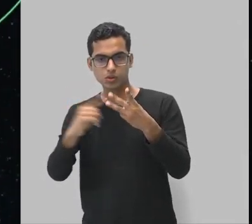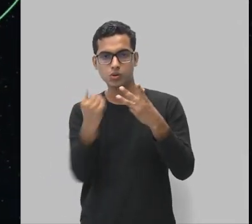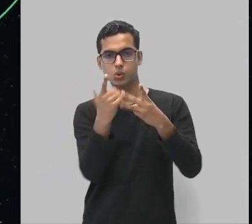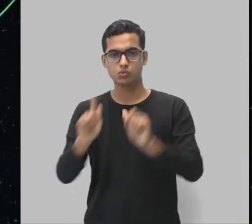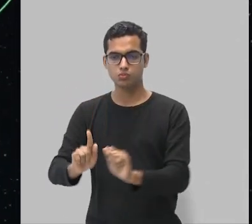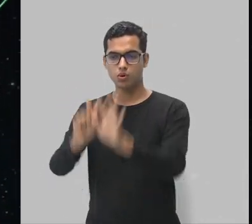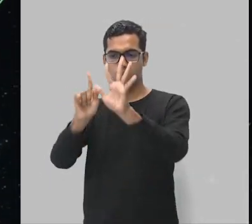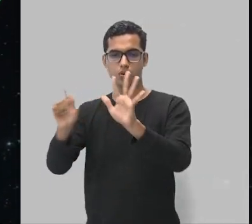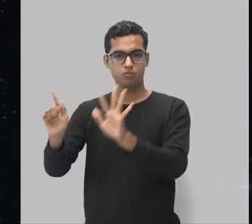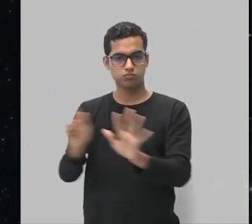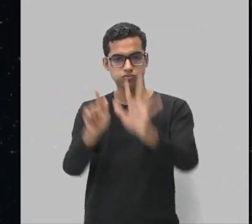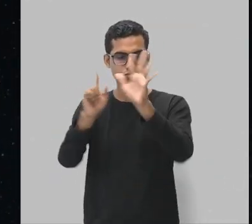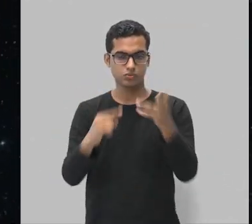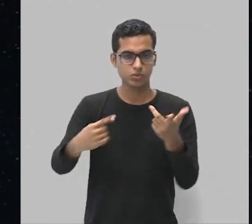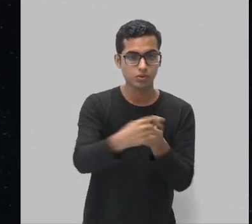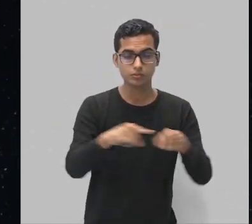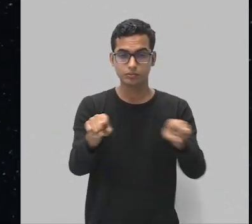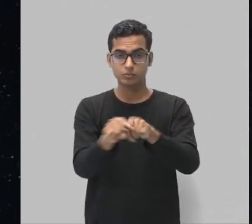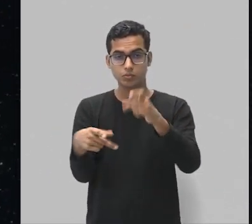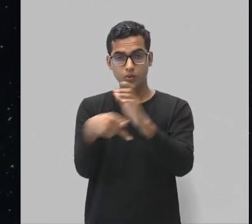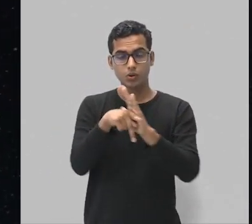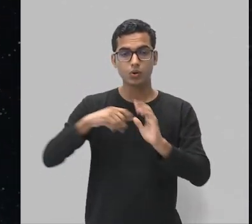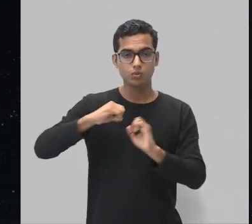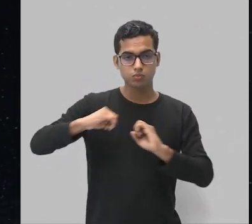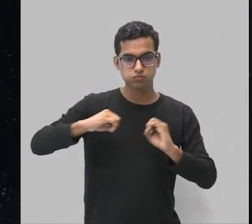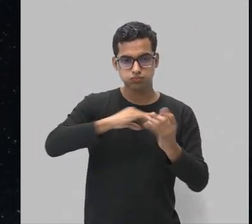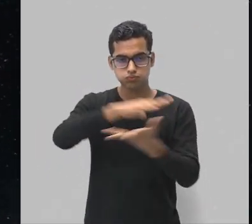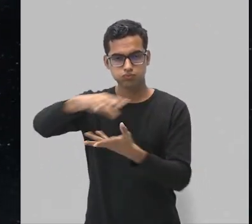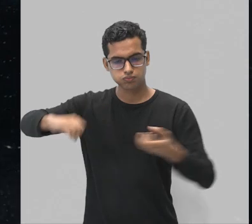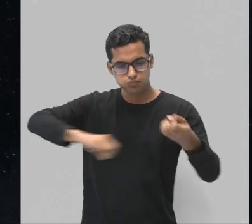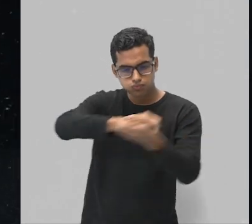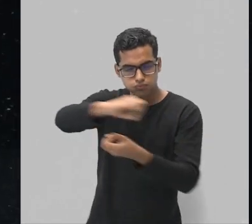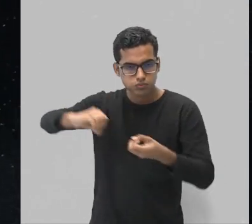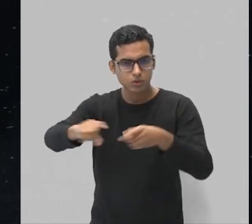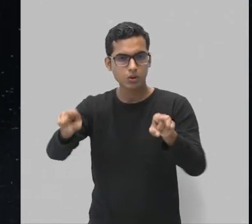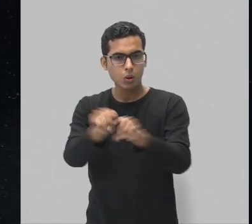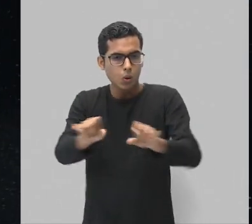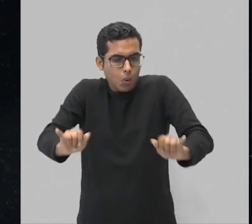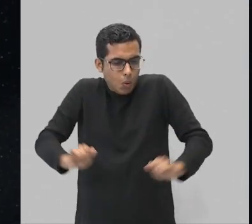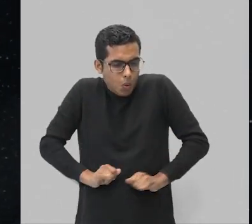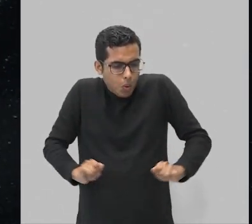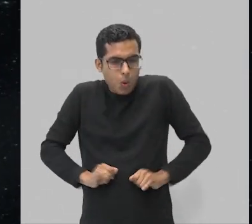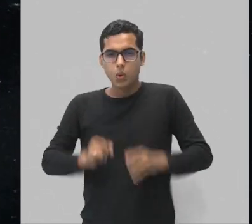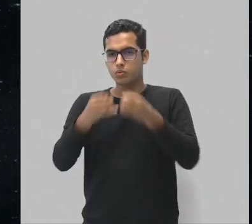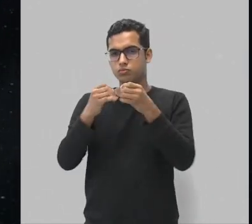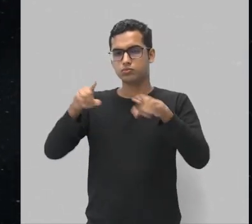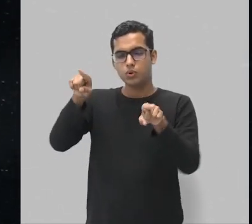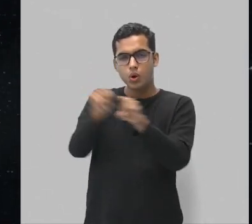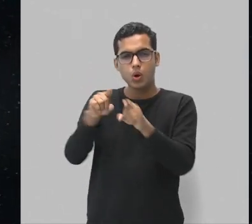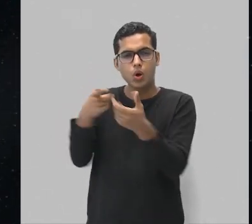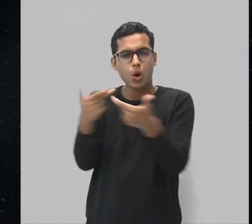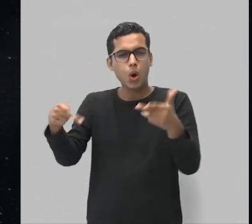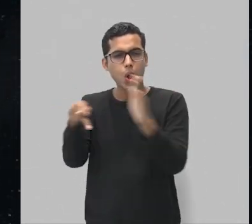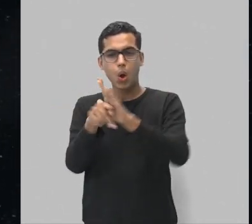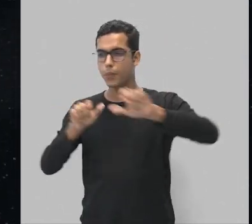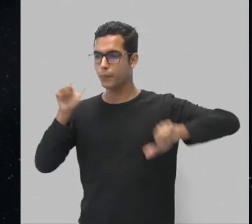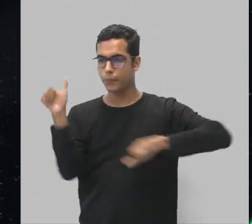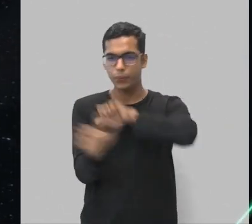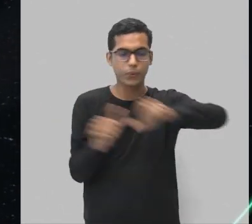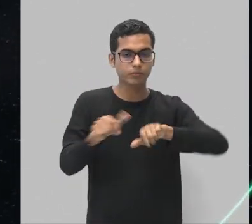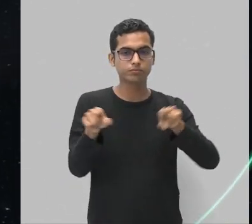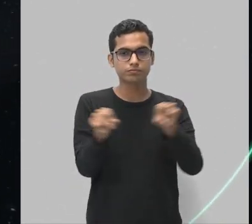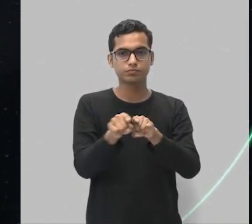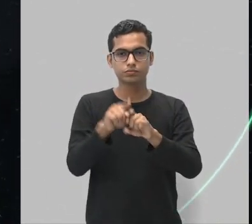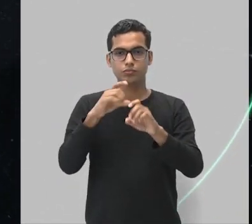Após o seu nascimento, os planetas do Sistema Solar sofreram inúmeros impactos, os quais alteraram a sua velocidade